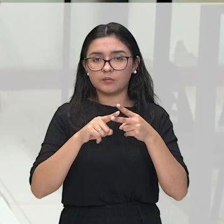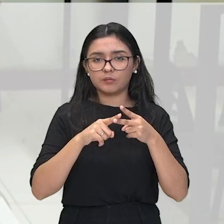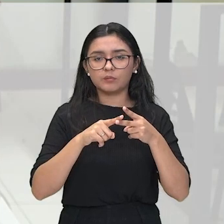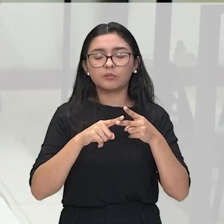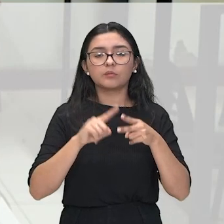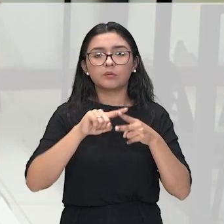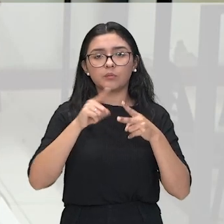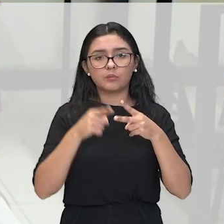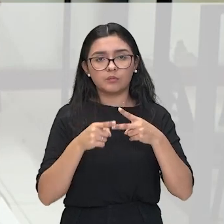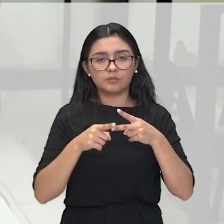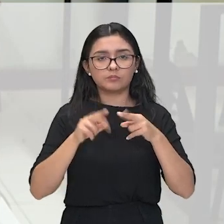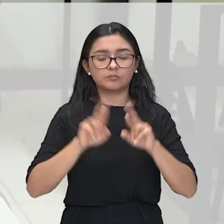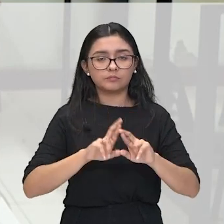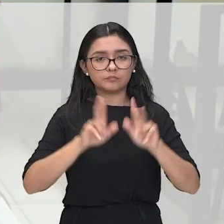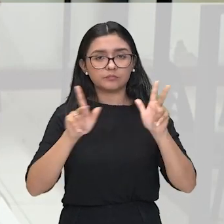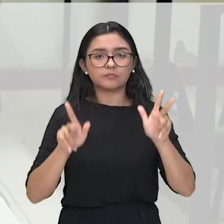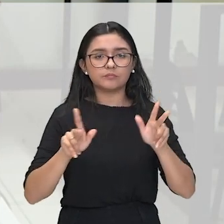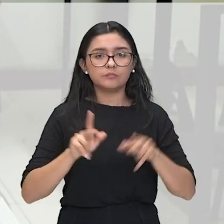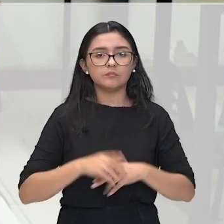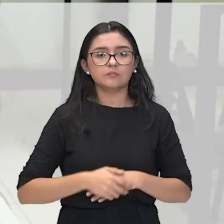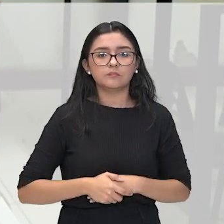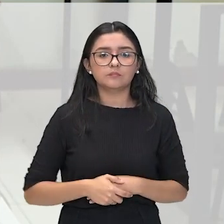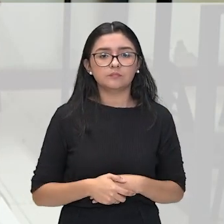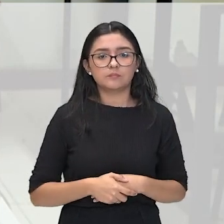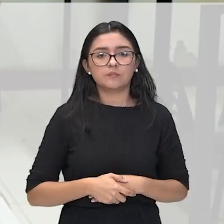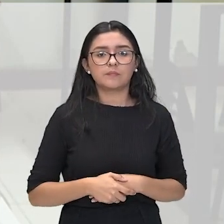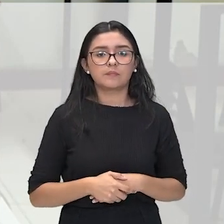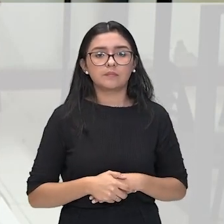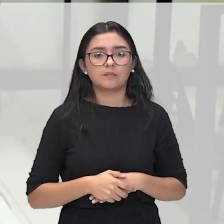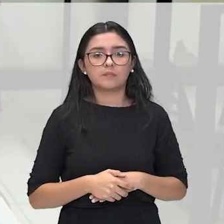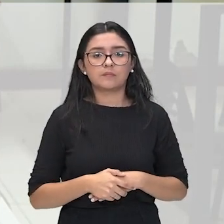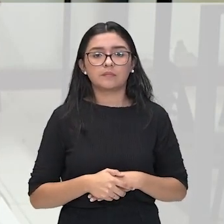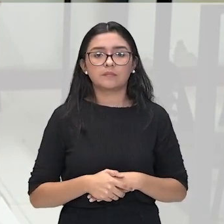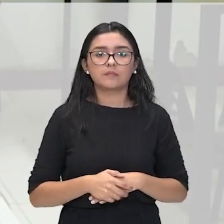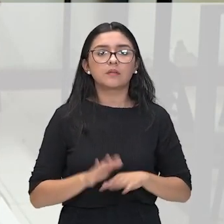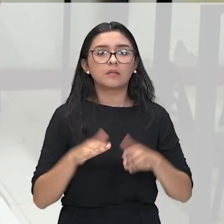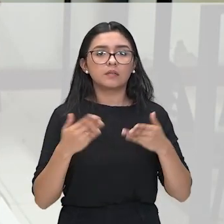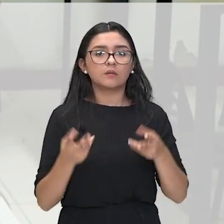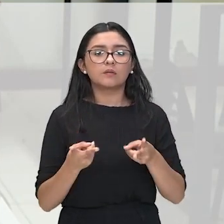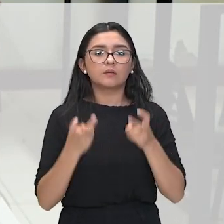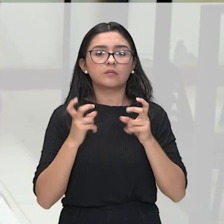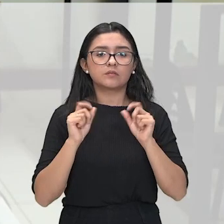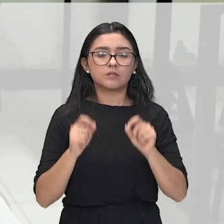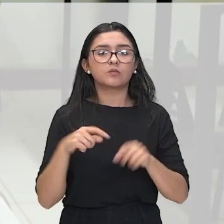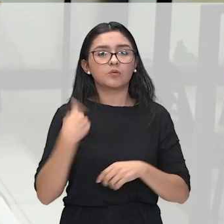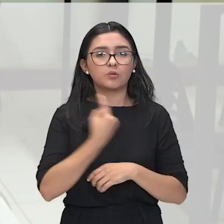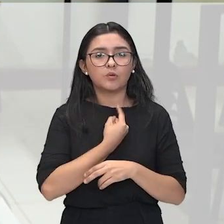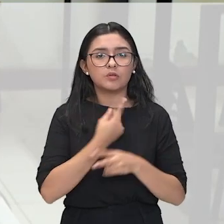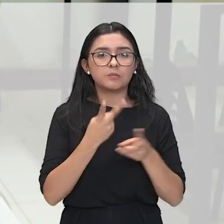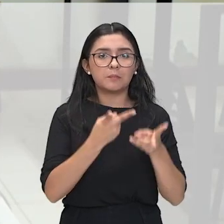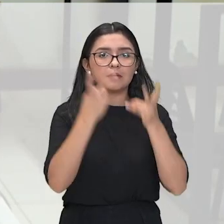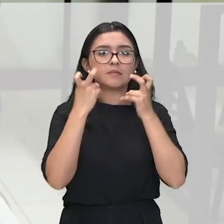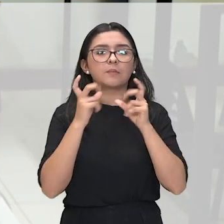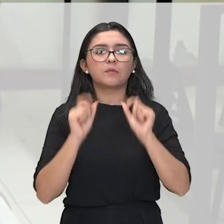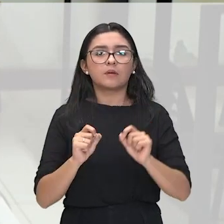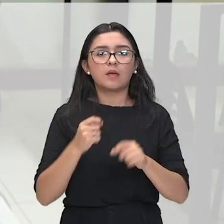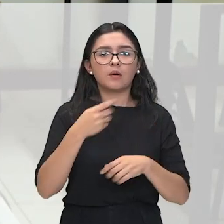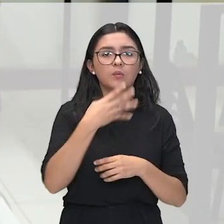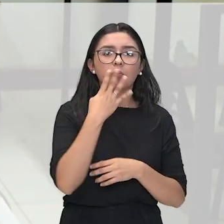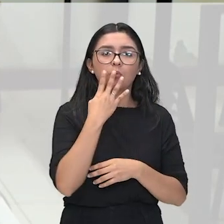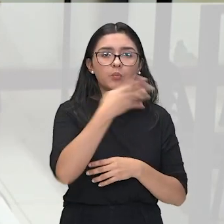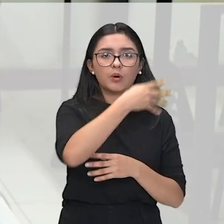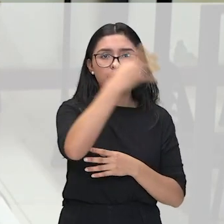vimos aqui no experimento. E isso, então, abre o espectro da luz e nós vimos o belo arco-íris no